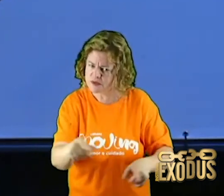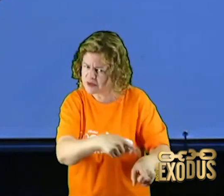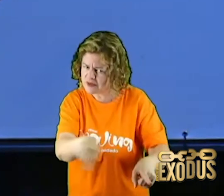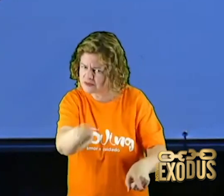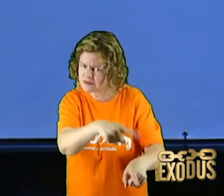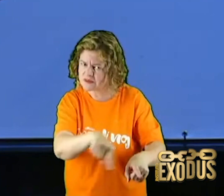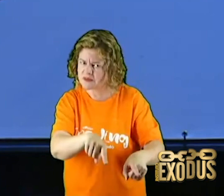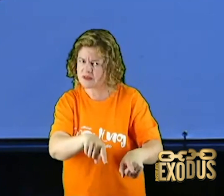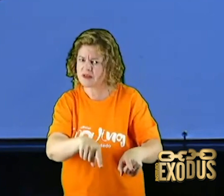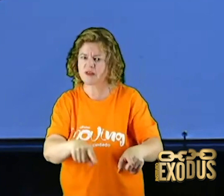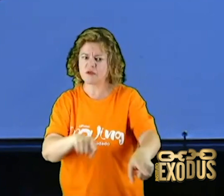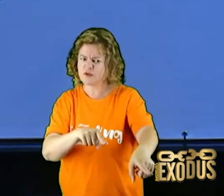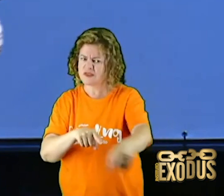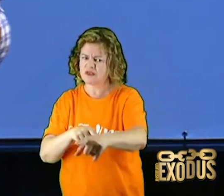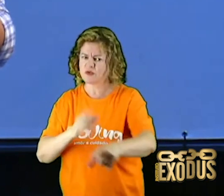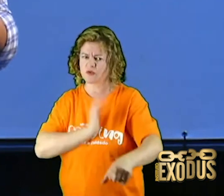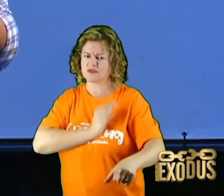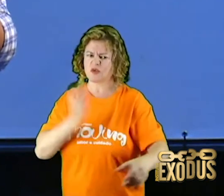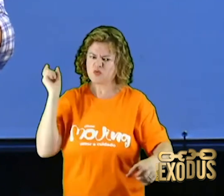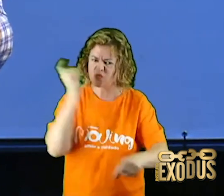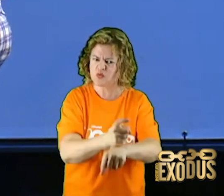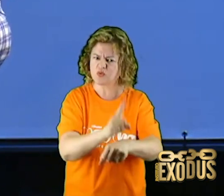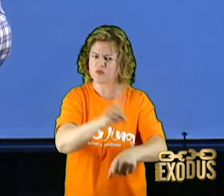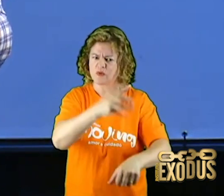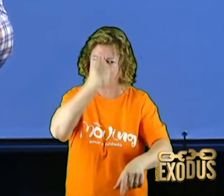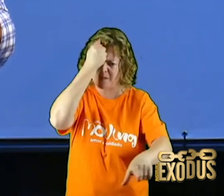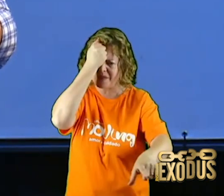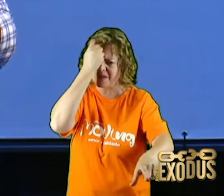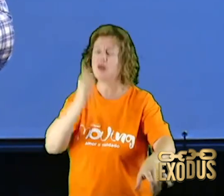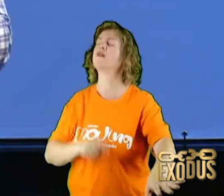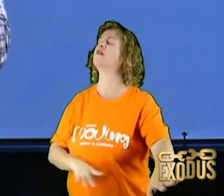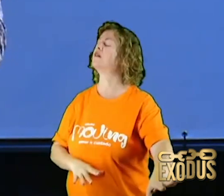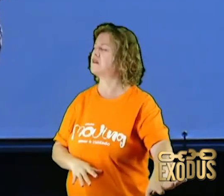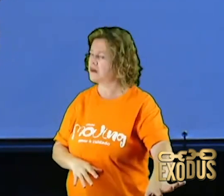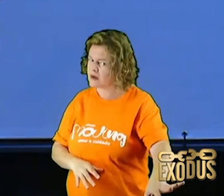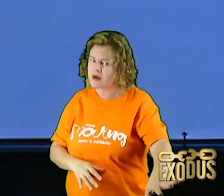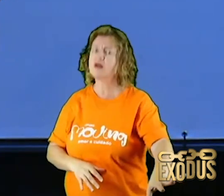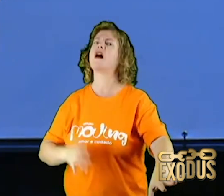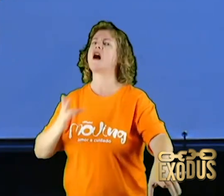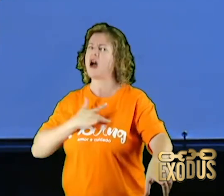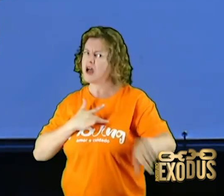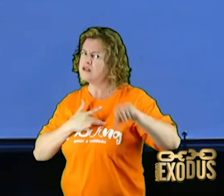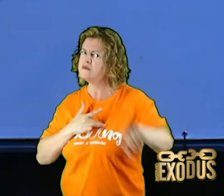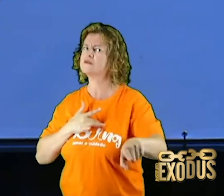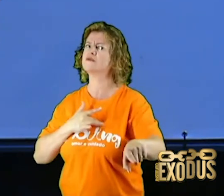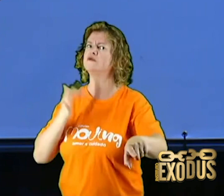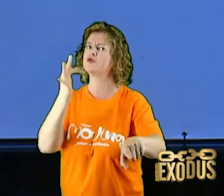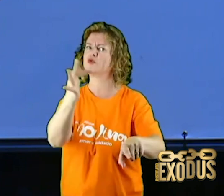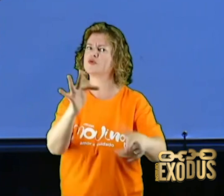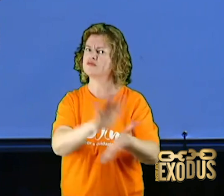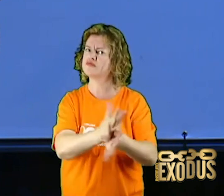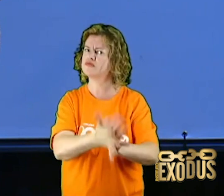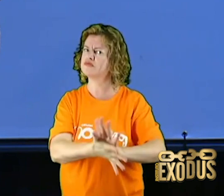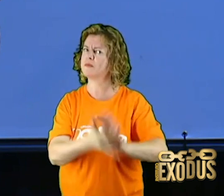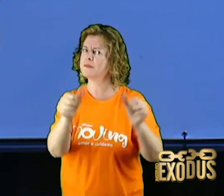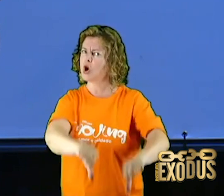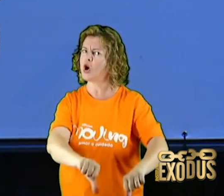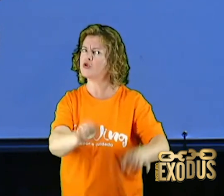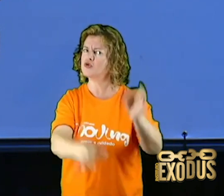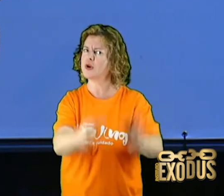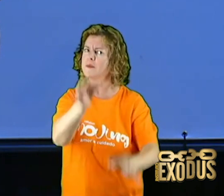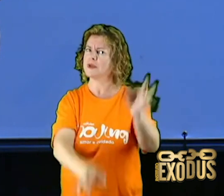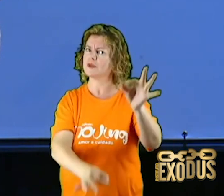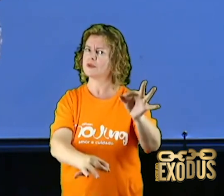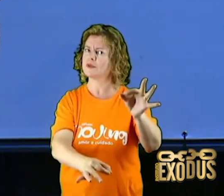verdade liberta de um espírito imundo, você está pensando que isso vai ficar barato para você no